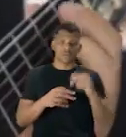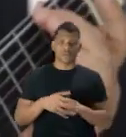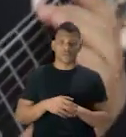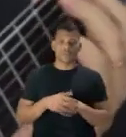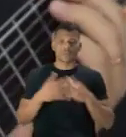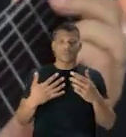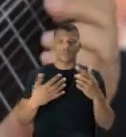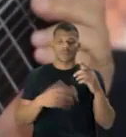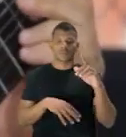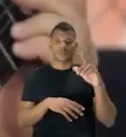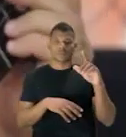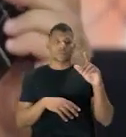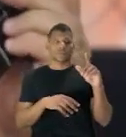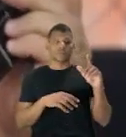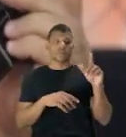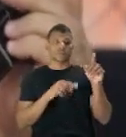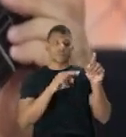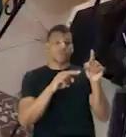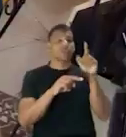olhar.